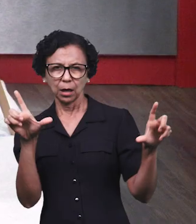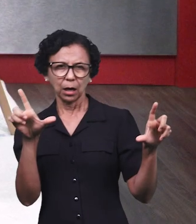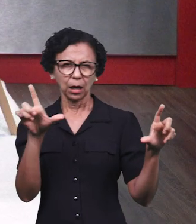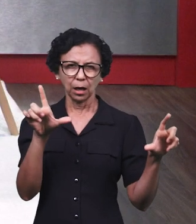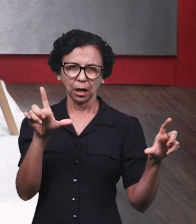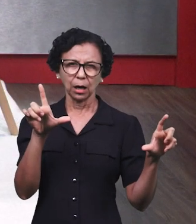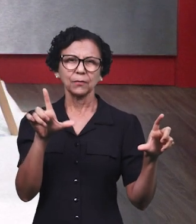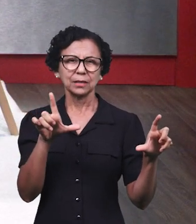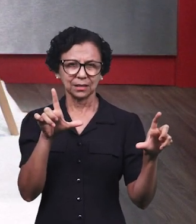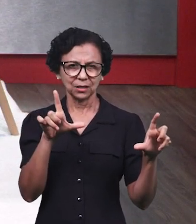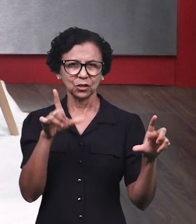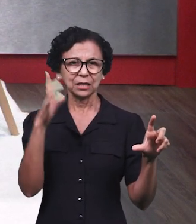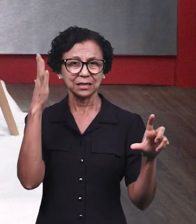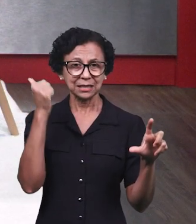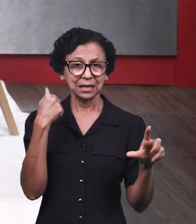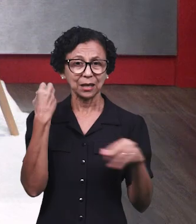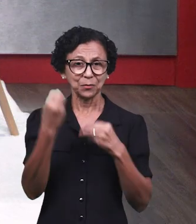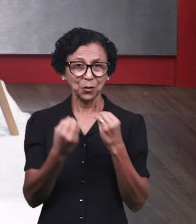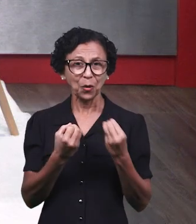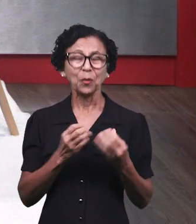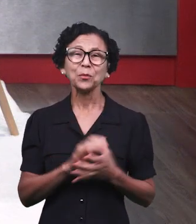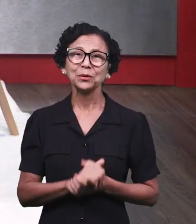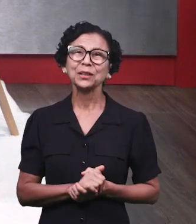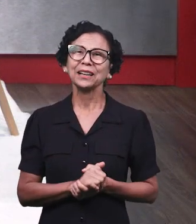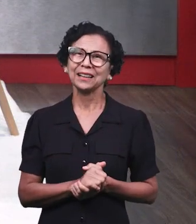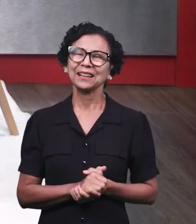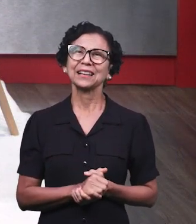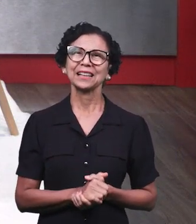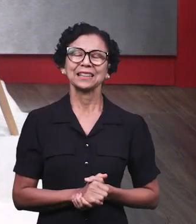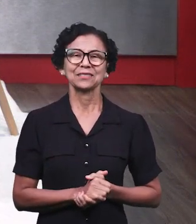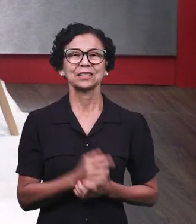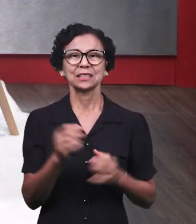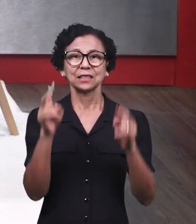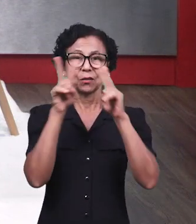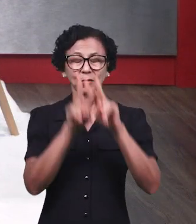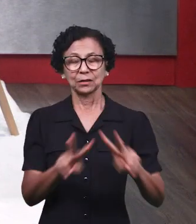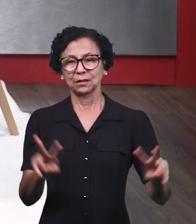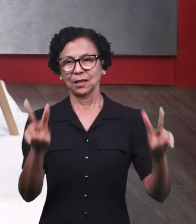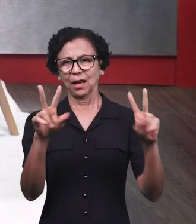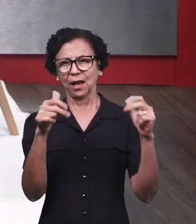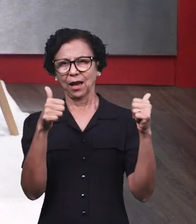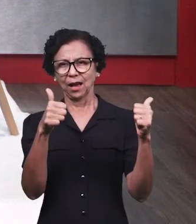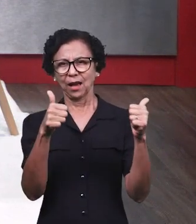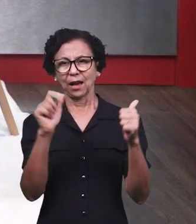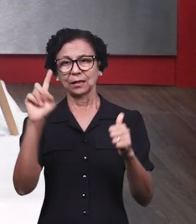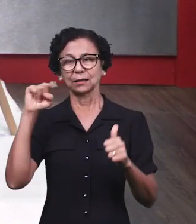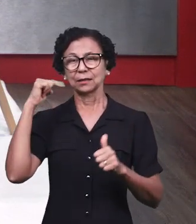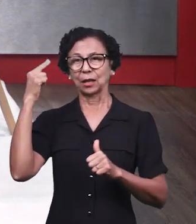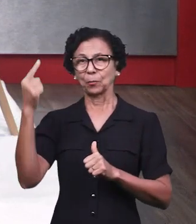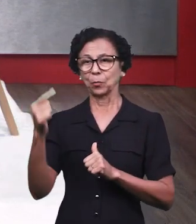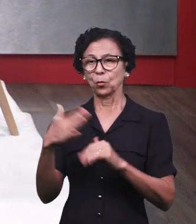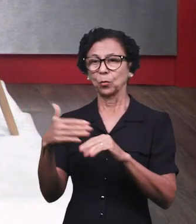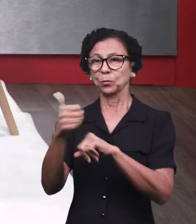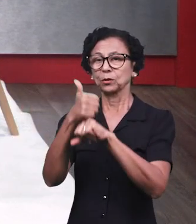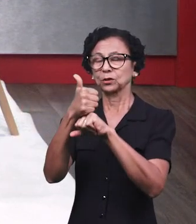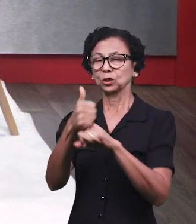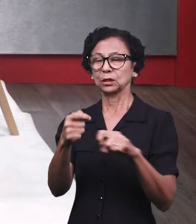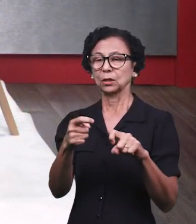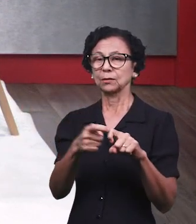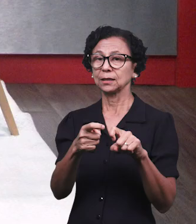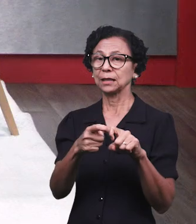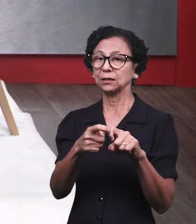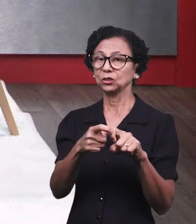sorriso. Eu acho isso fantástico. Então, já vejo como vai ficar, mais ou menos. Já posso ter uma previsibilidade. Aí, depois é com o